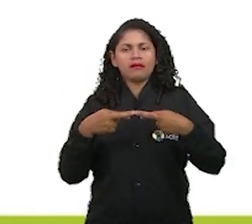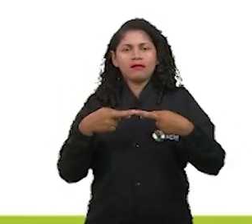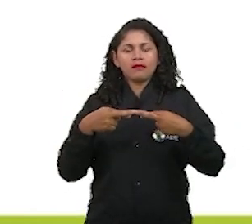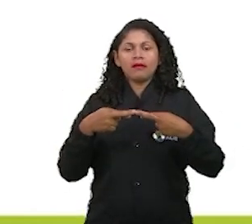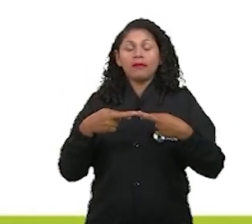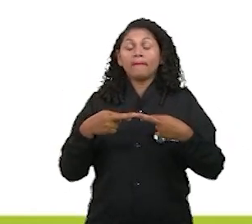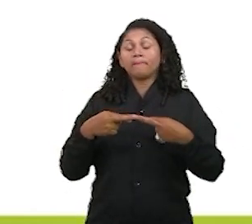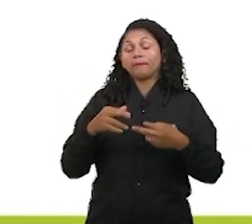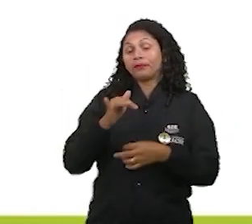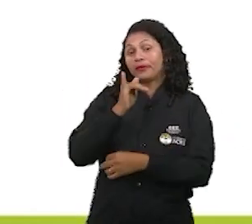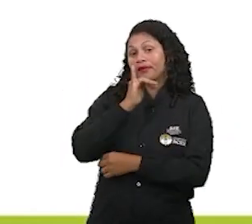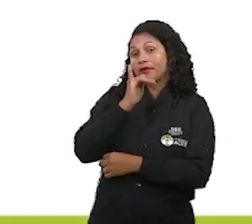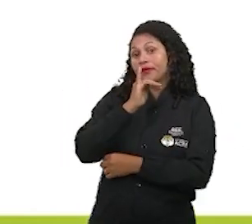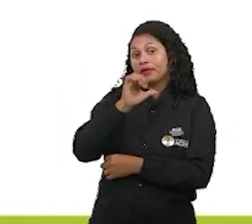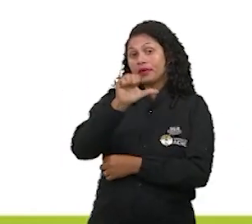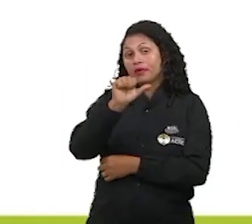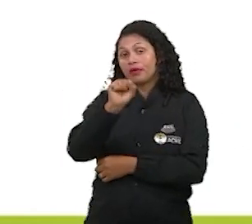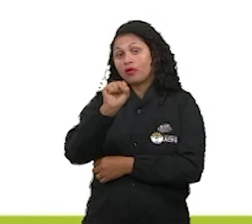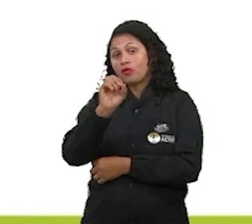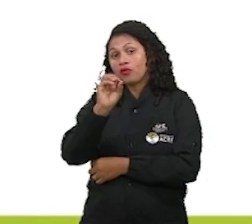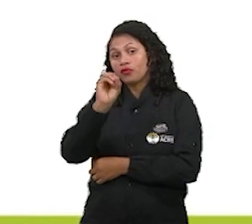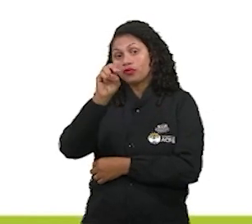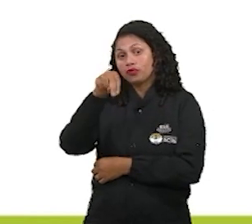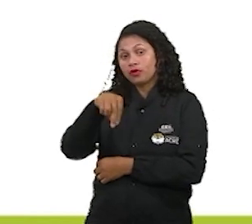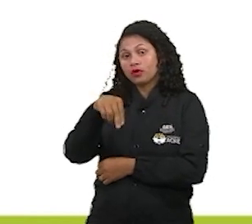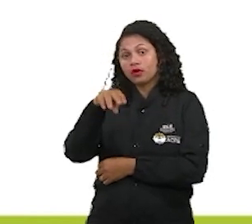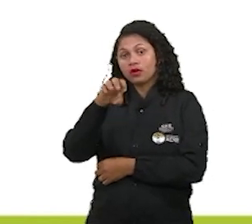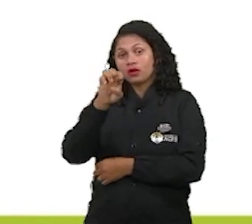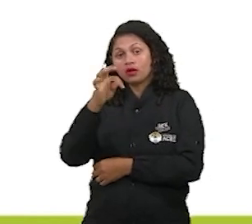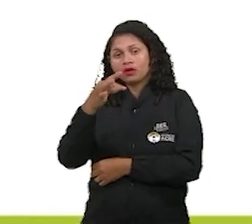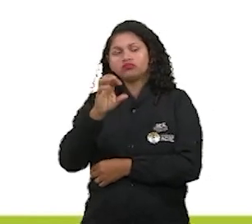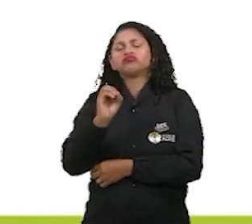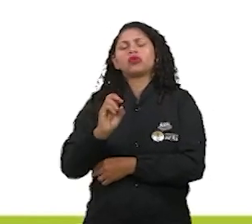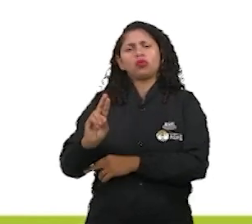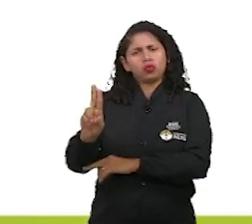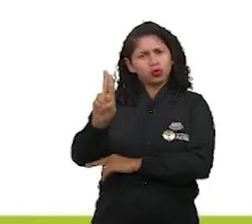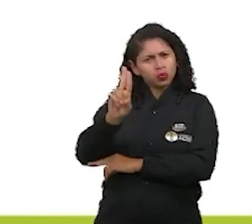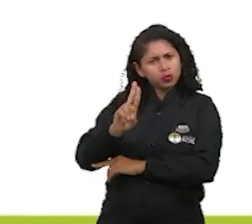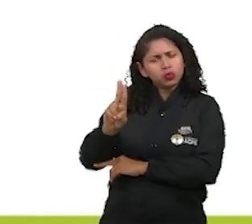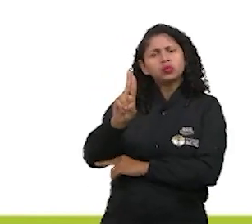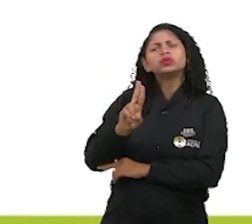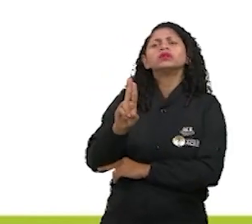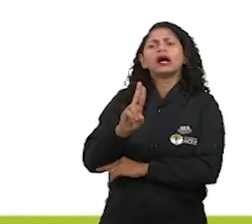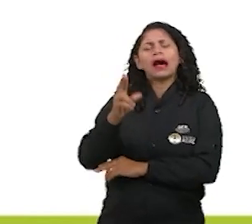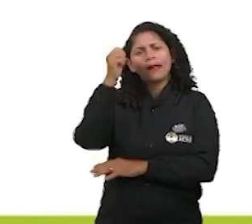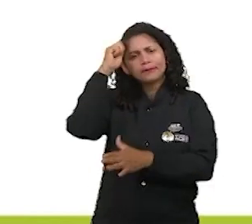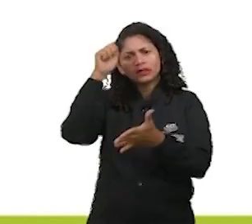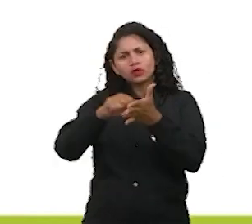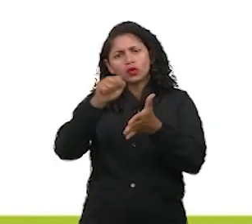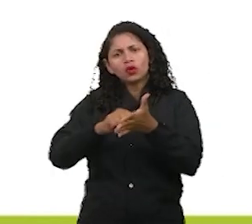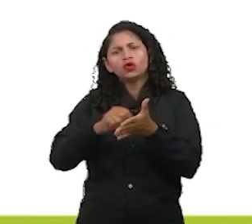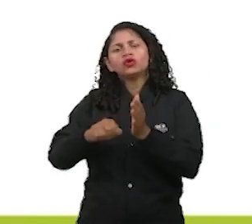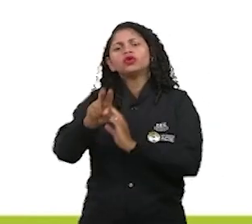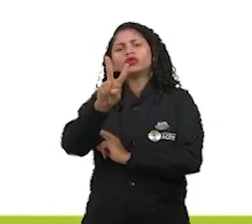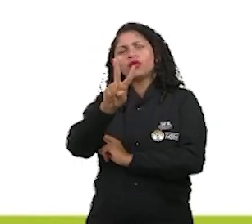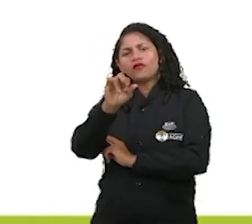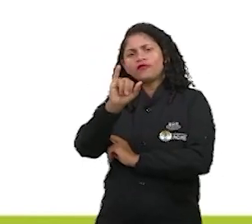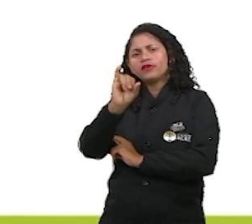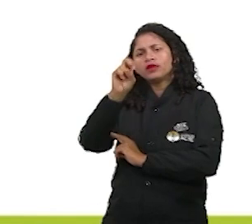o soneto, né, que foi muito utilizado por Vinícius de Moraes, também tem vários